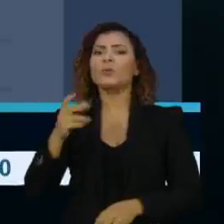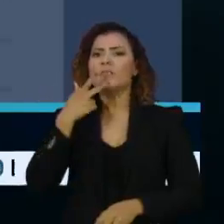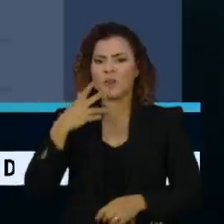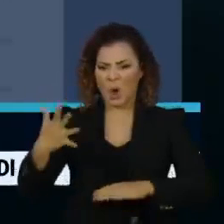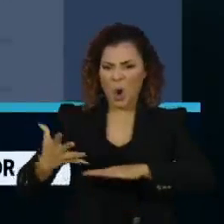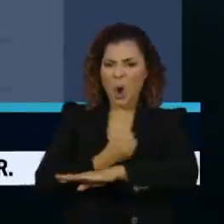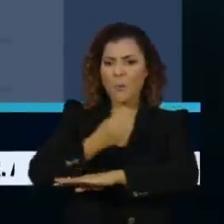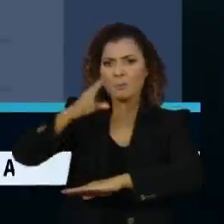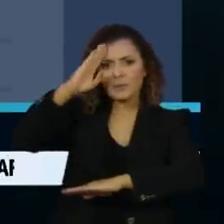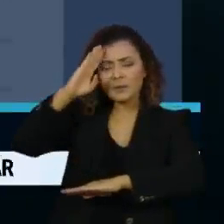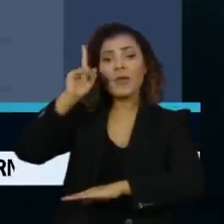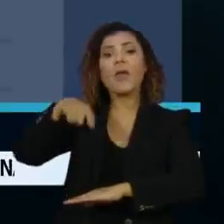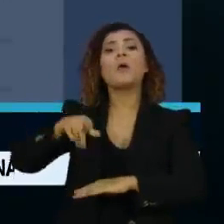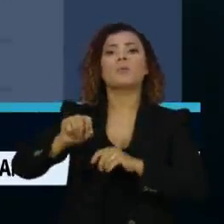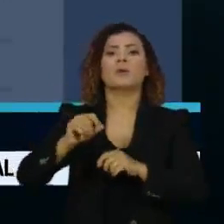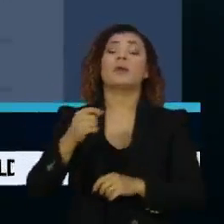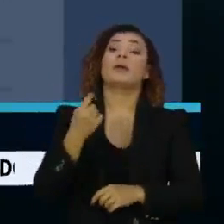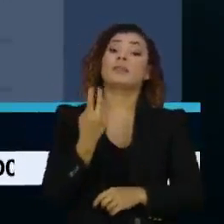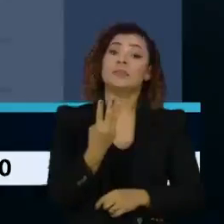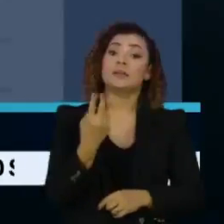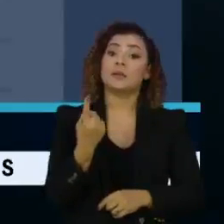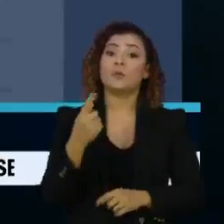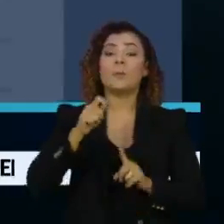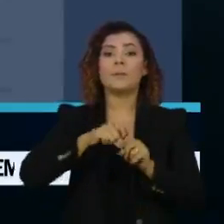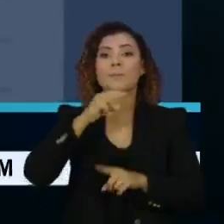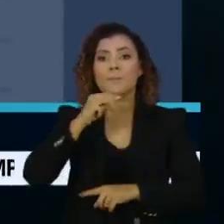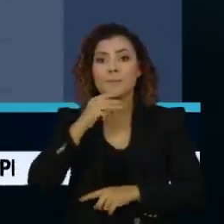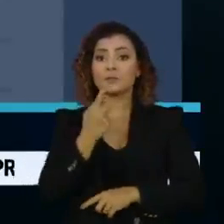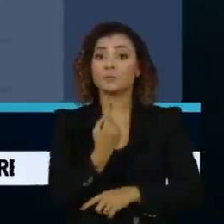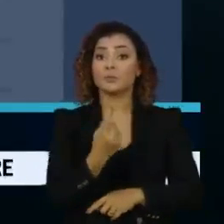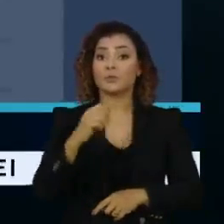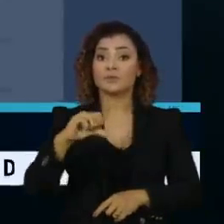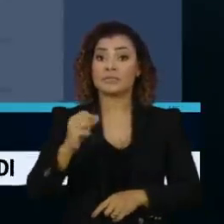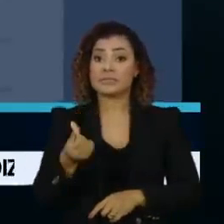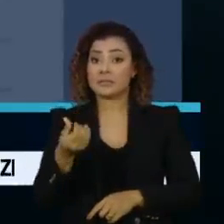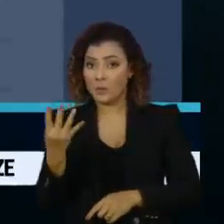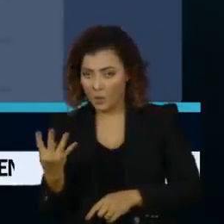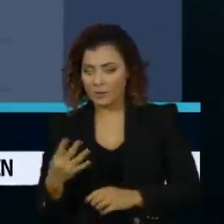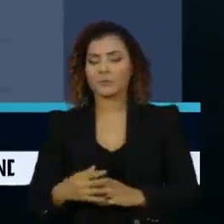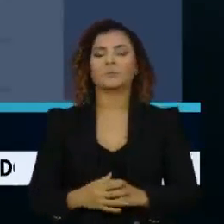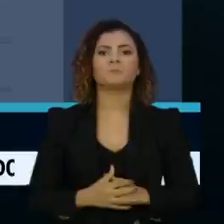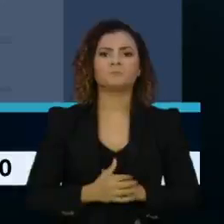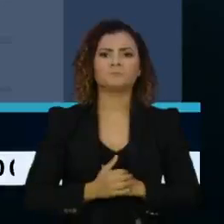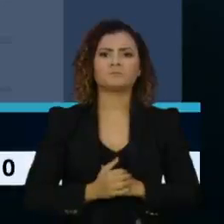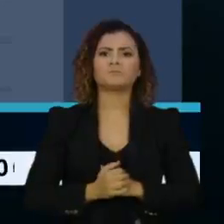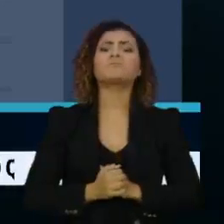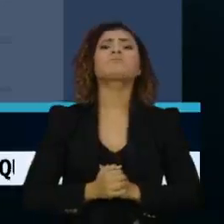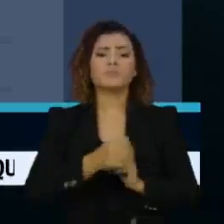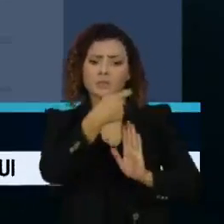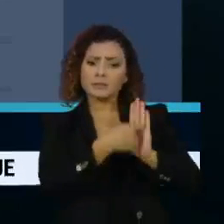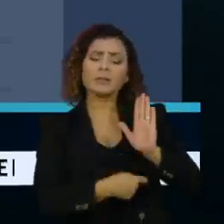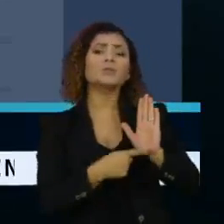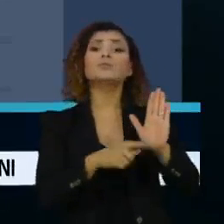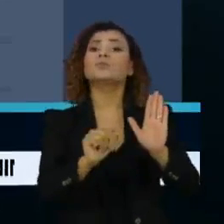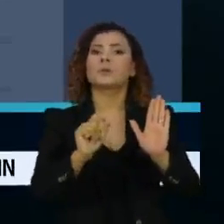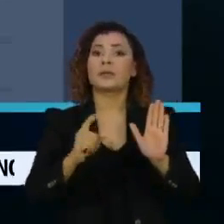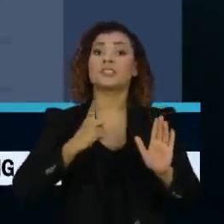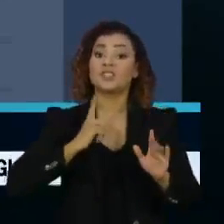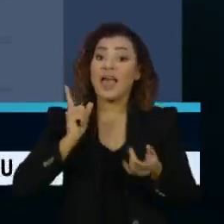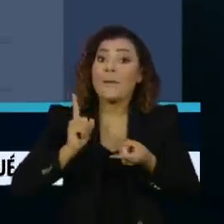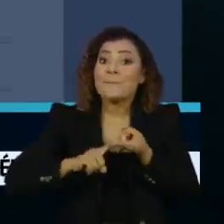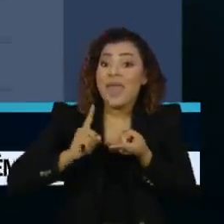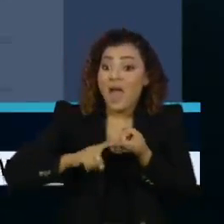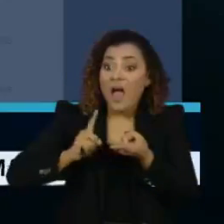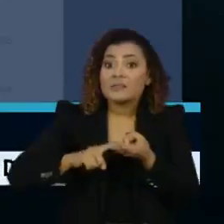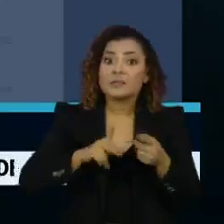militar como movimento de 31 de março de 1964. O texto cita que havia ameaça real